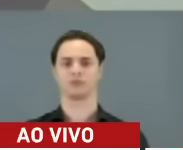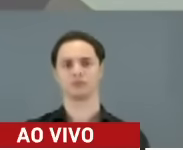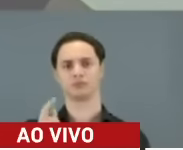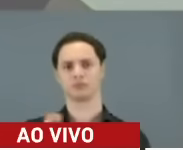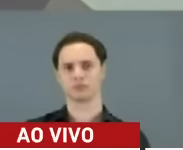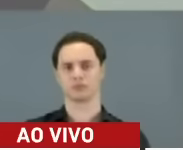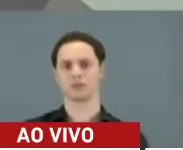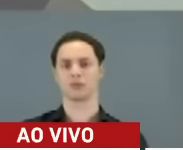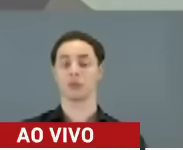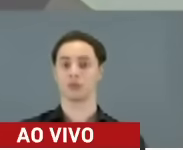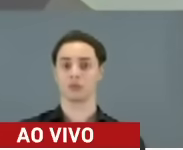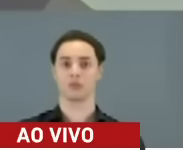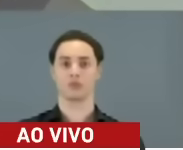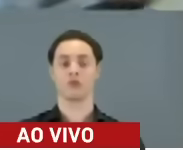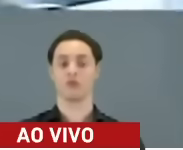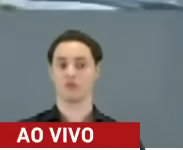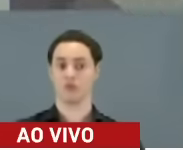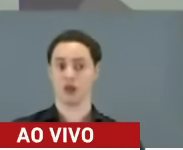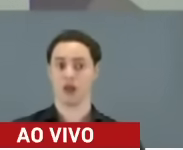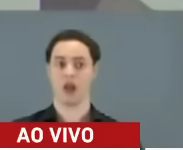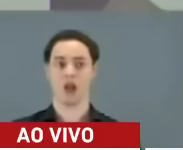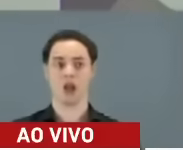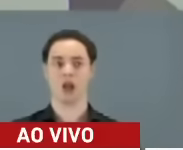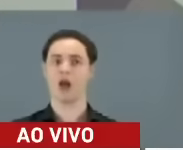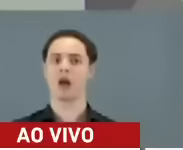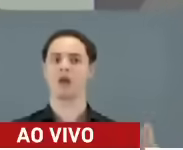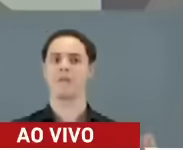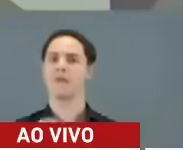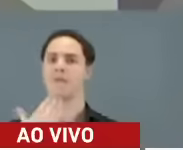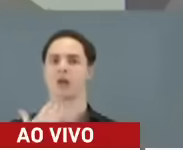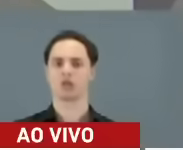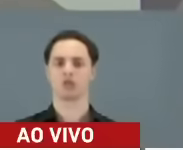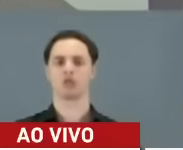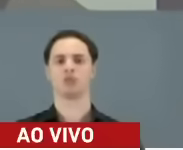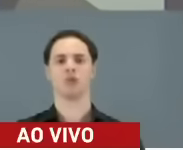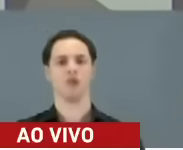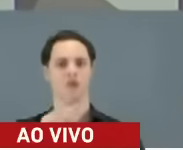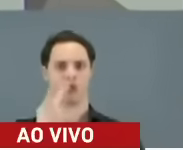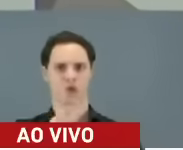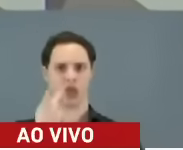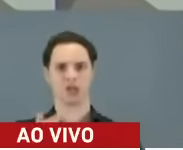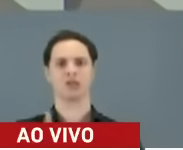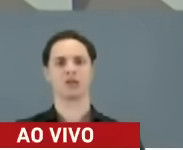decisão que a mesa está tomada. Presidente. Vou abrir as questões de ordem, tem algumas pessoas inscritas.